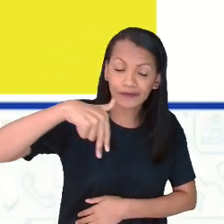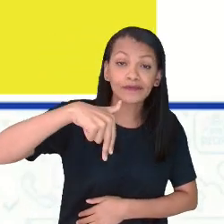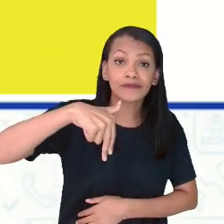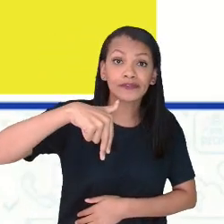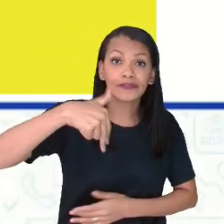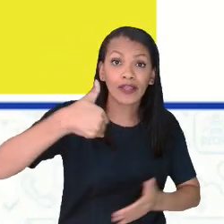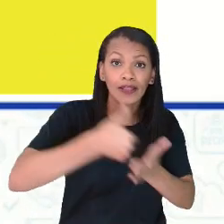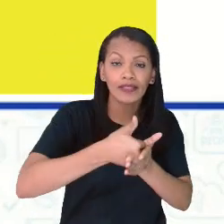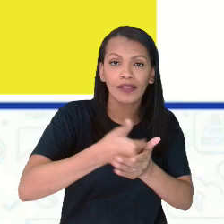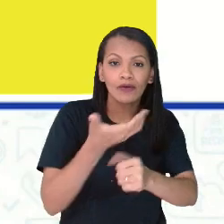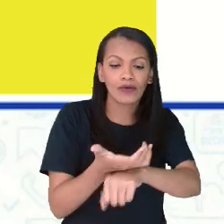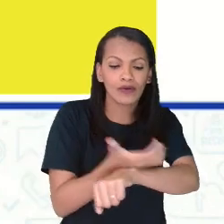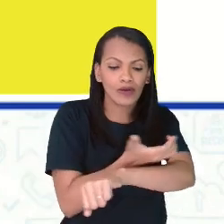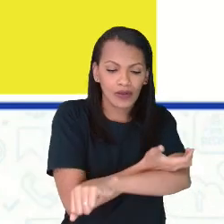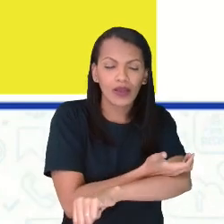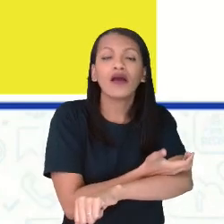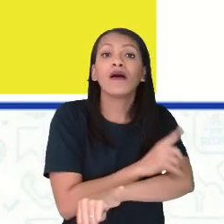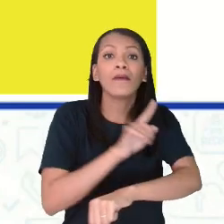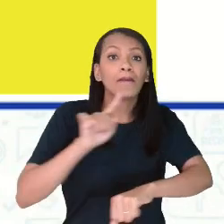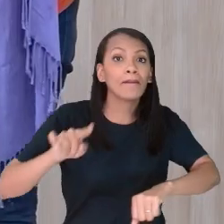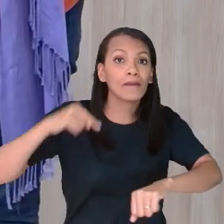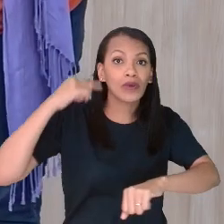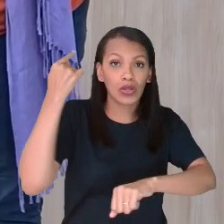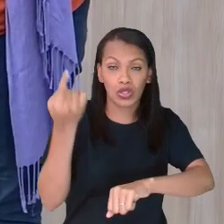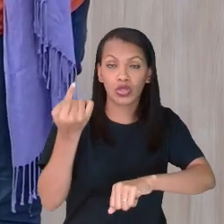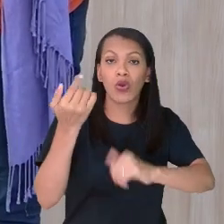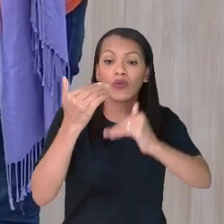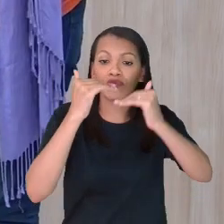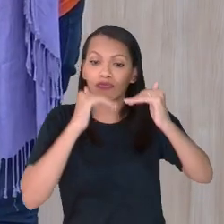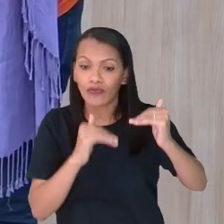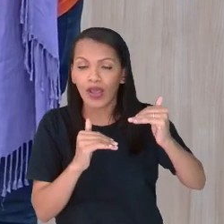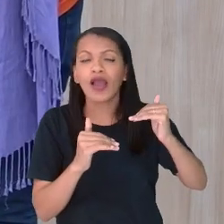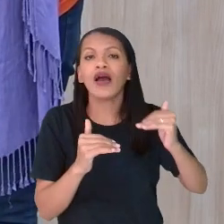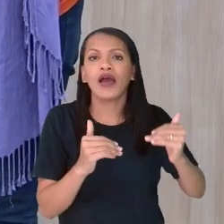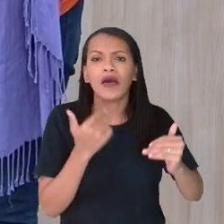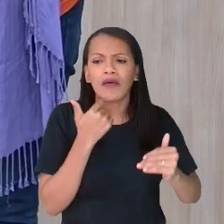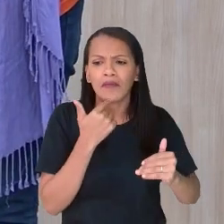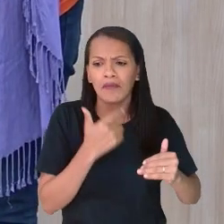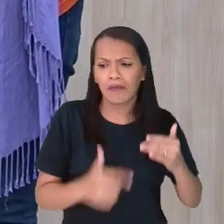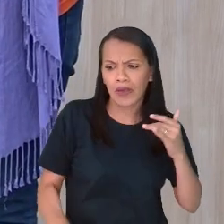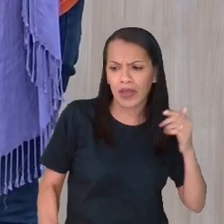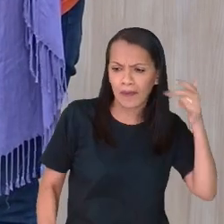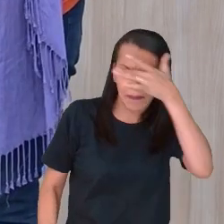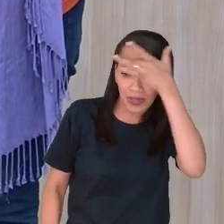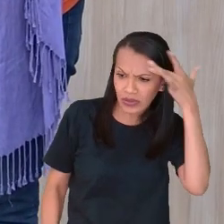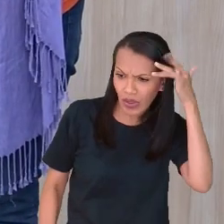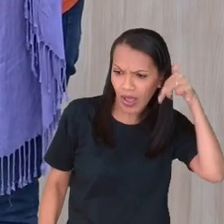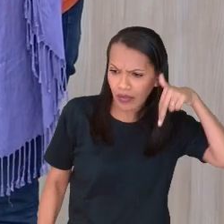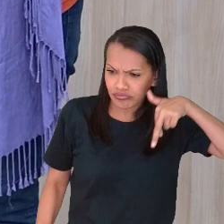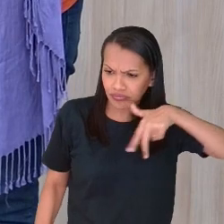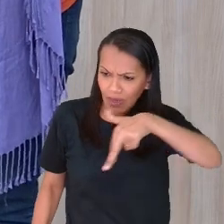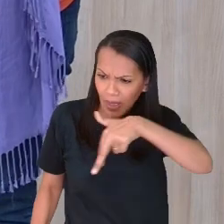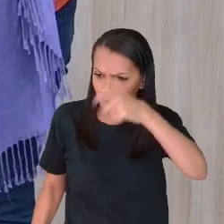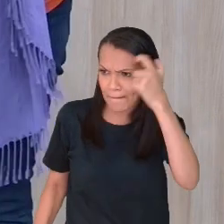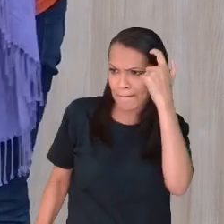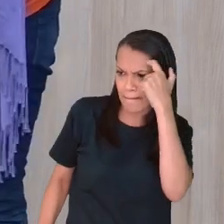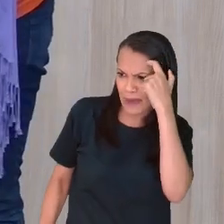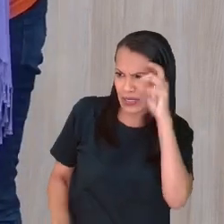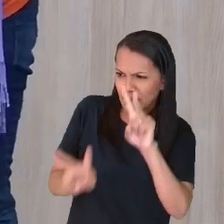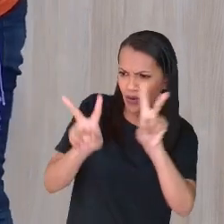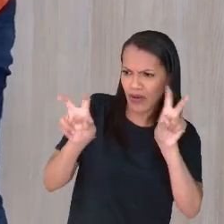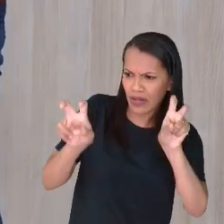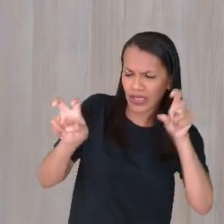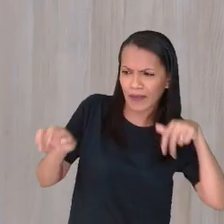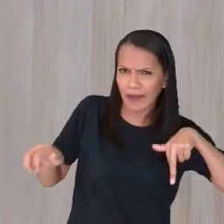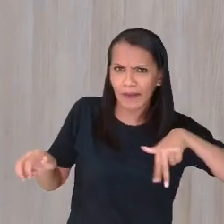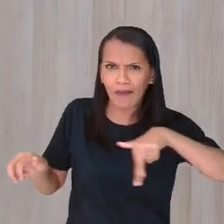Aí, na próxima fala faz, Cicrana, ela pensa sobre o assunto e depois vai